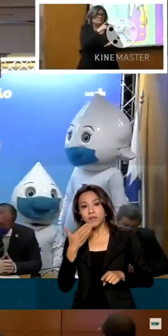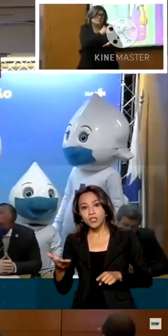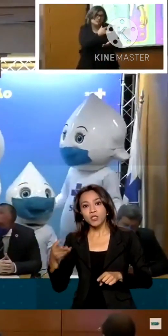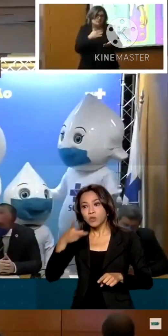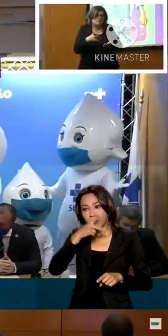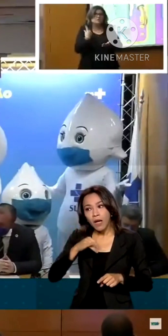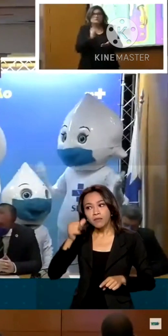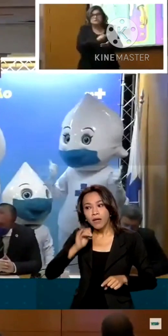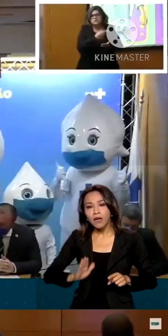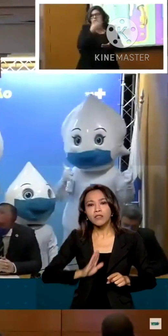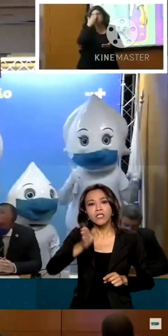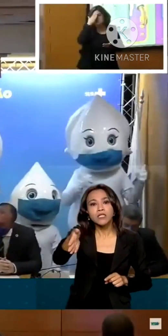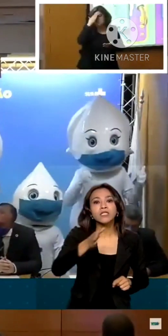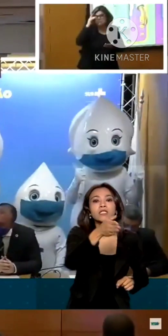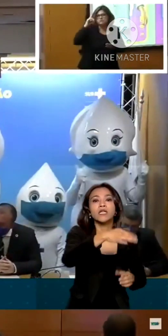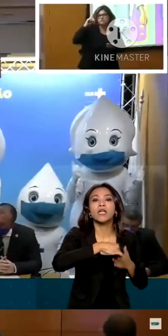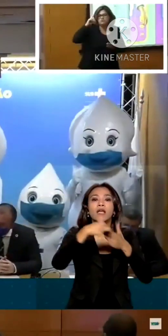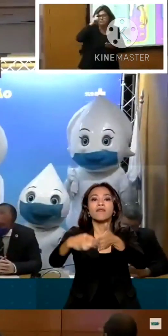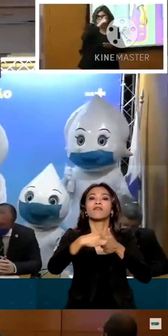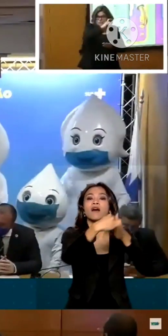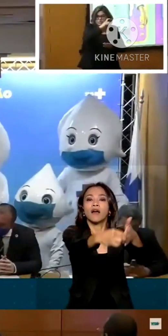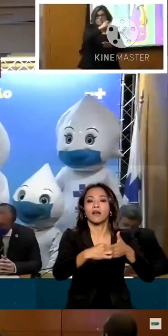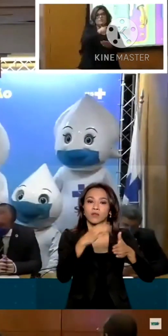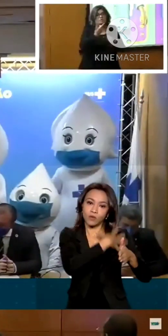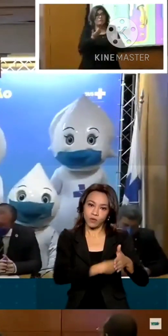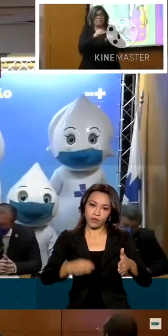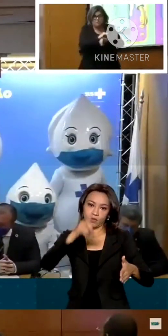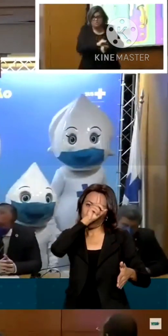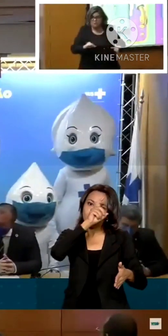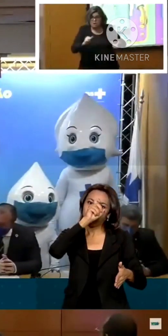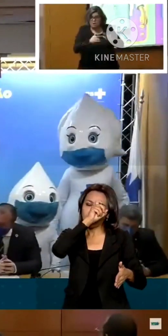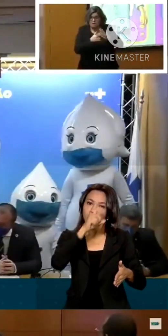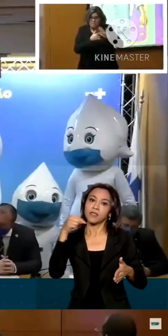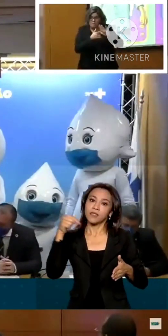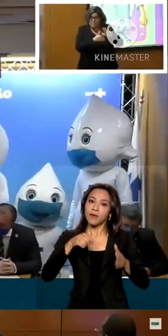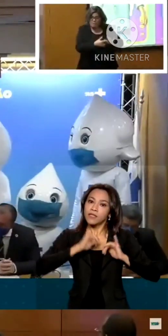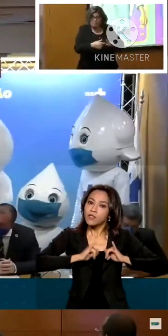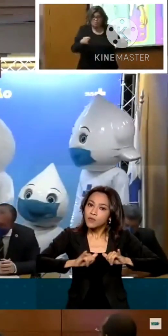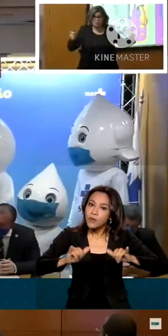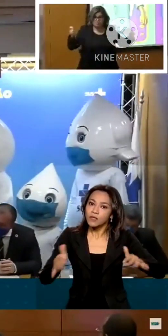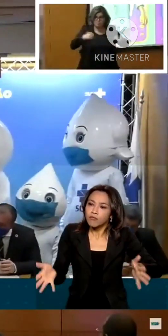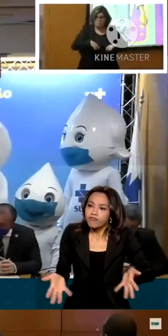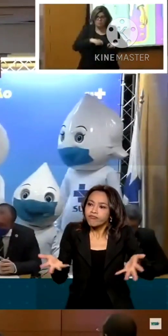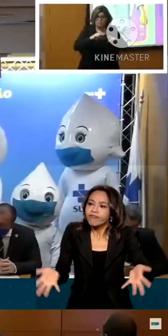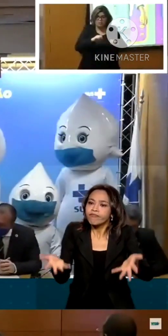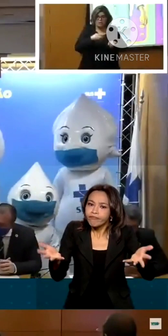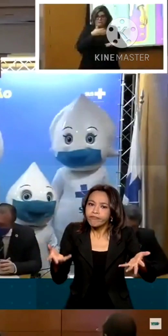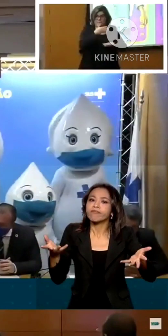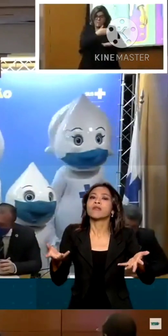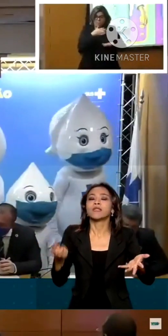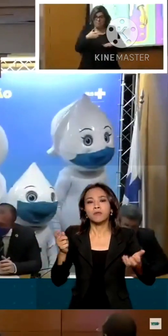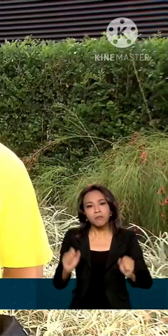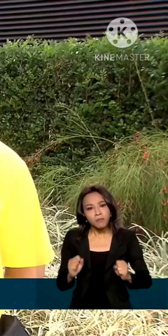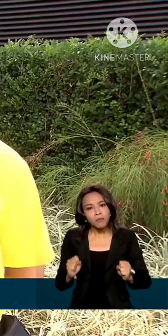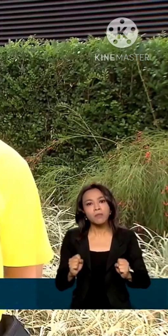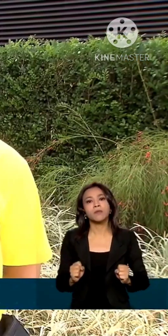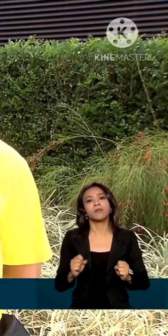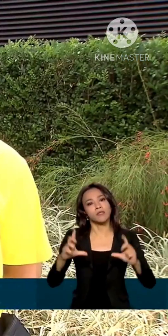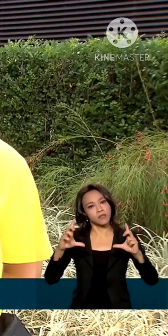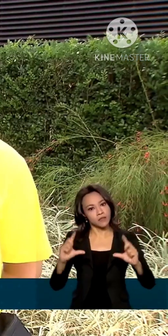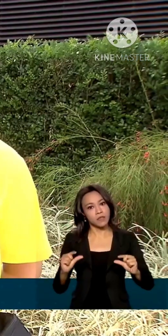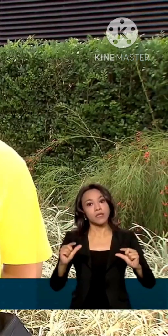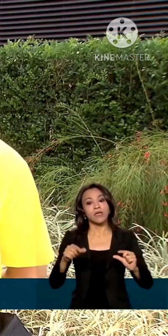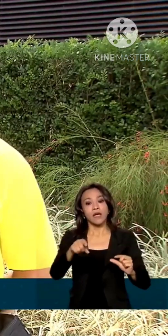a gente sabe de todas as dificuldades então a campanha mostra e dá a possibilidade para que essas vidas sejam reduzidas ao máximo